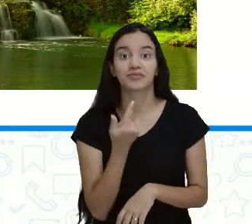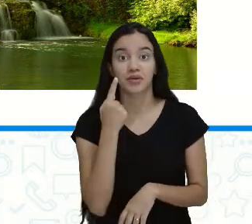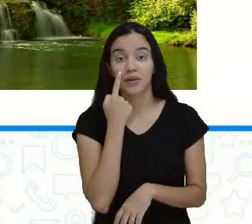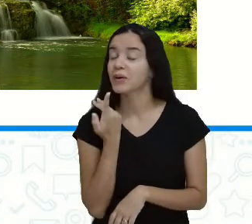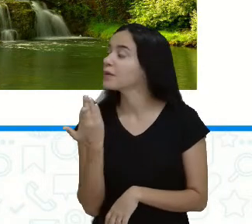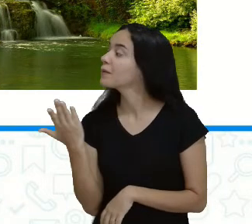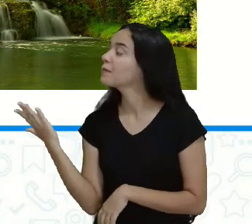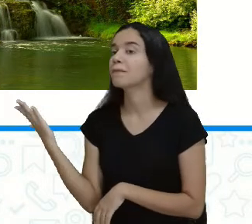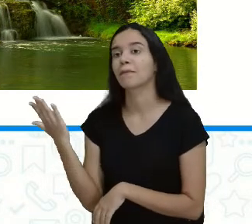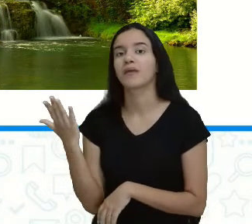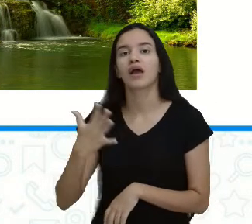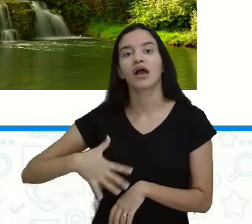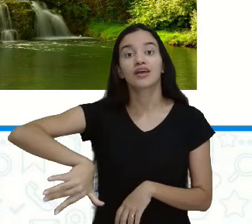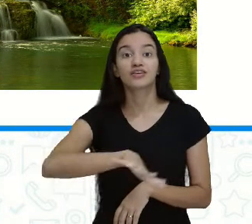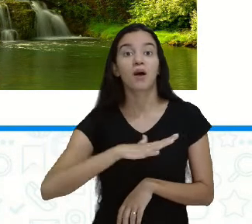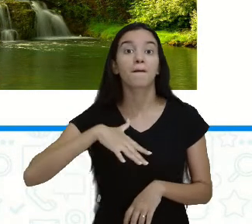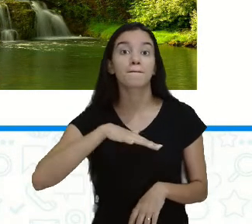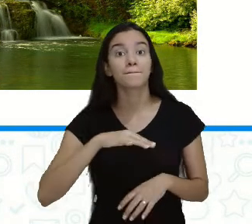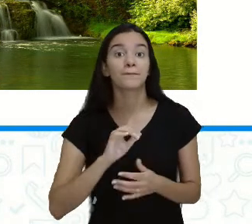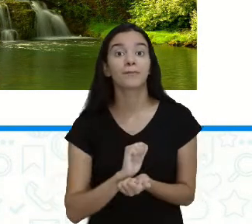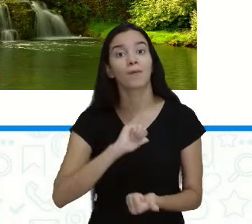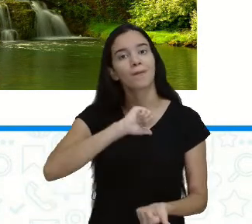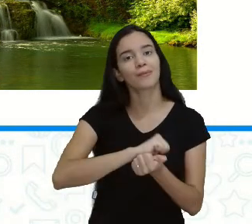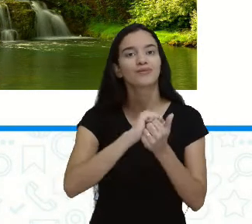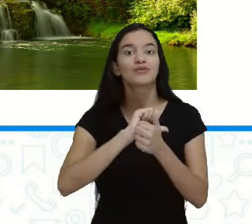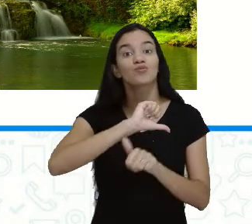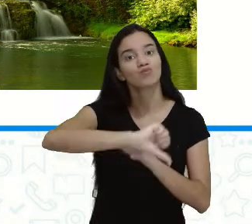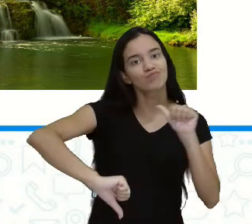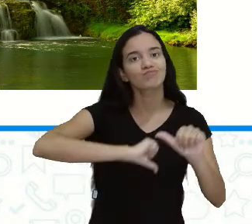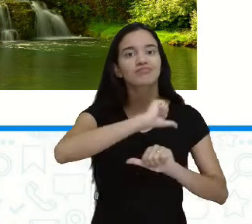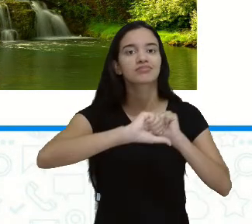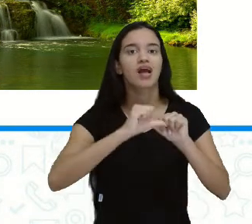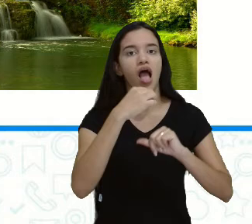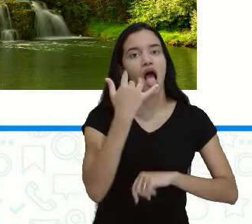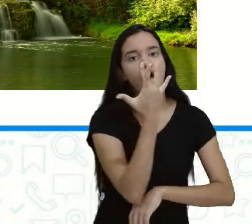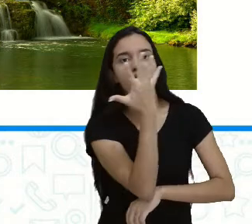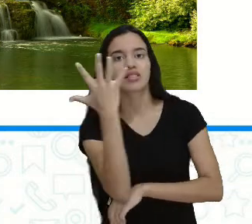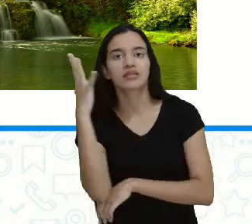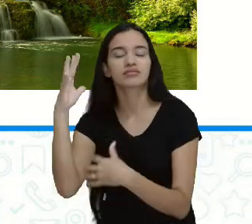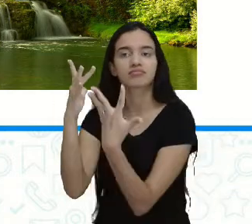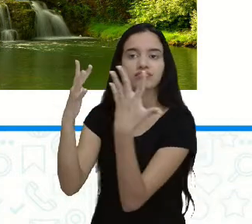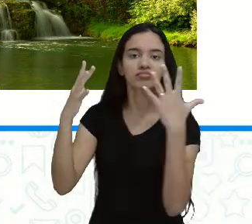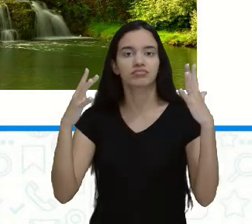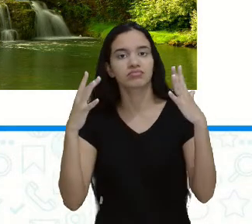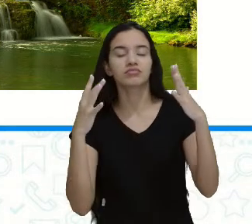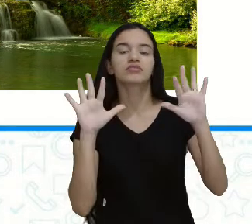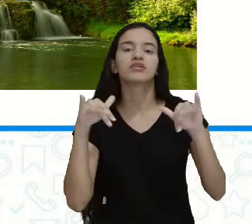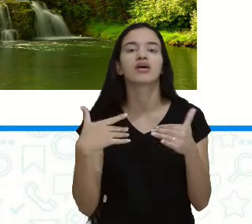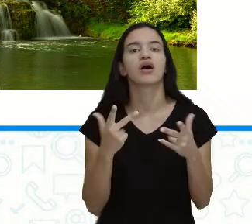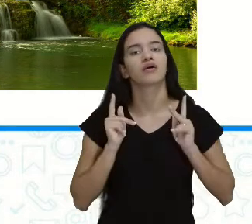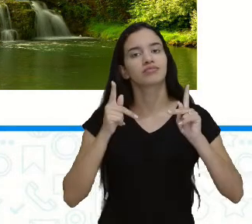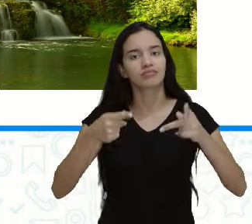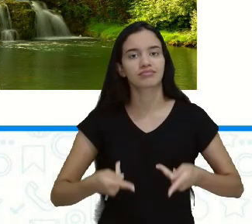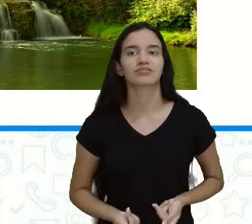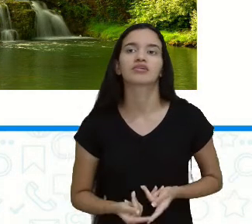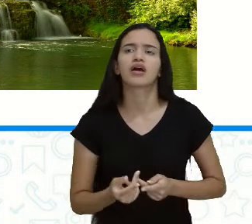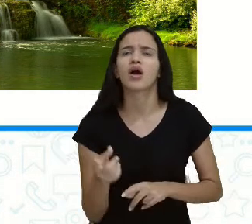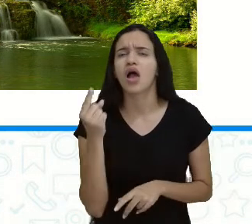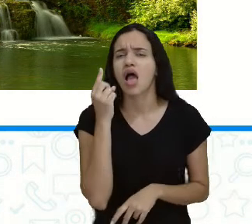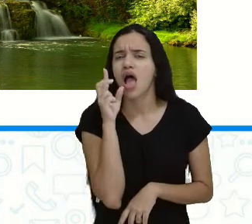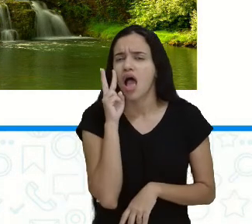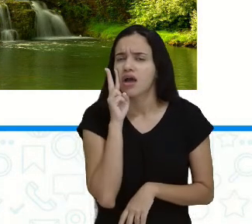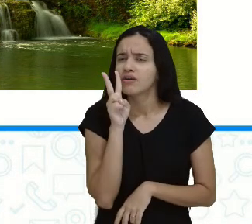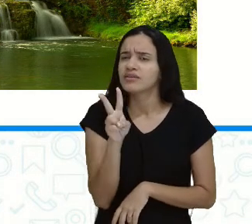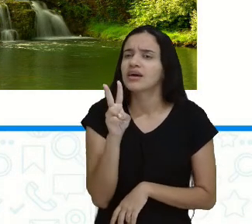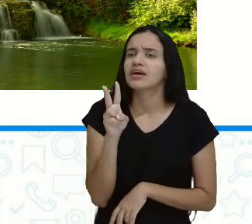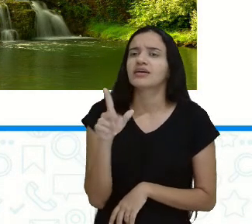aí, esse espaço já foi modificado. A natureza ela foi modificada para atender aos seres humanos. Você vê que teve uma